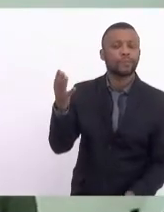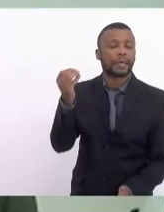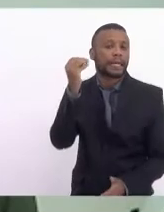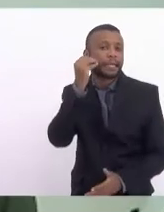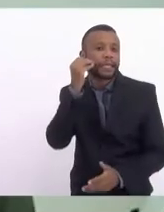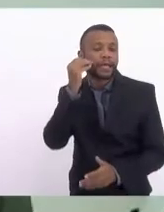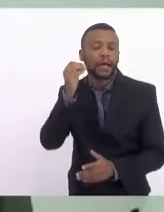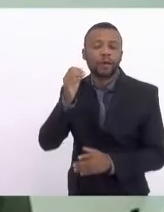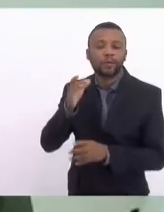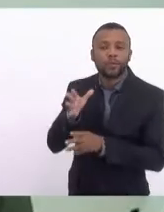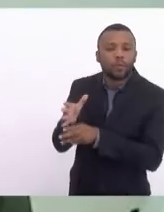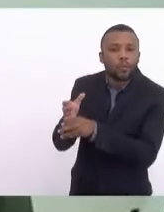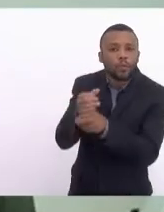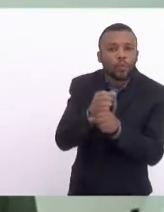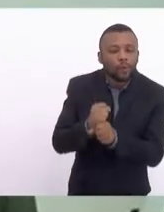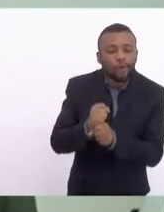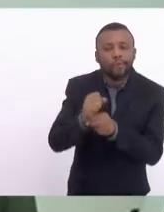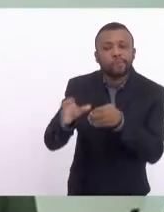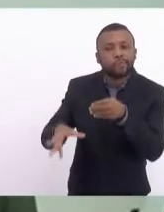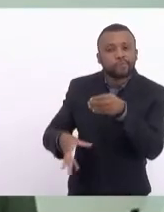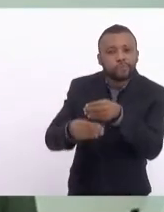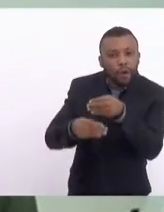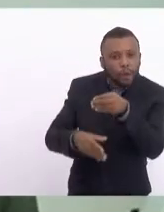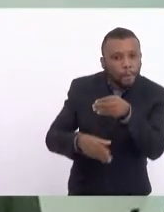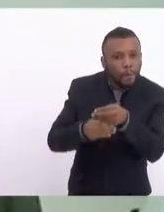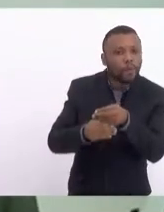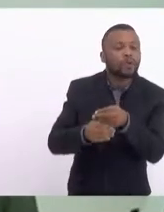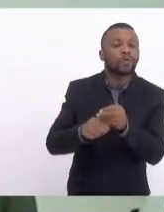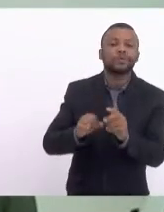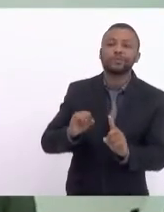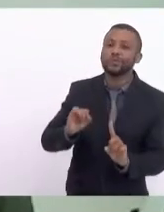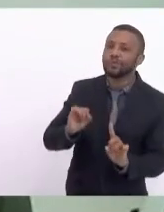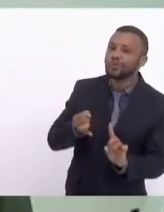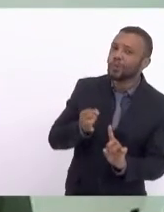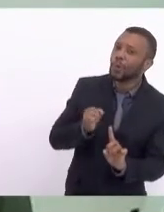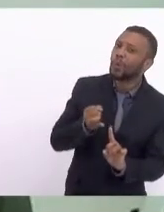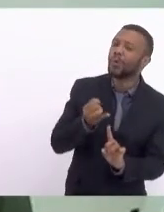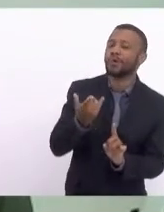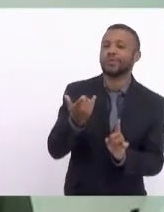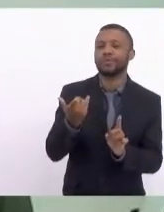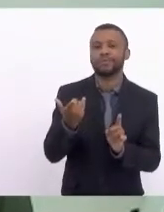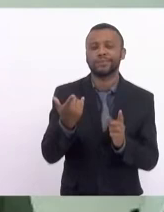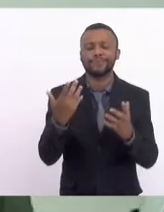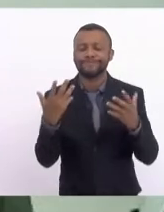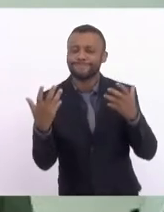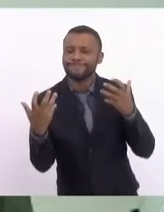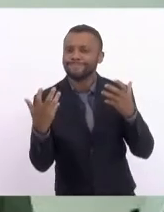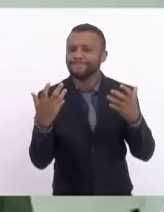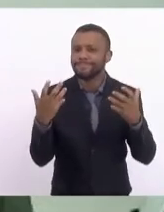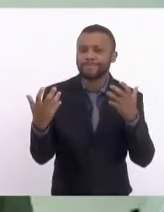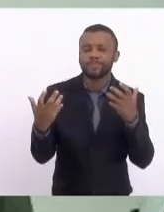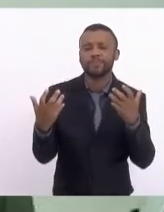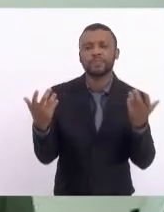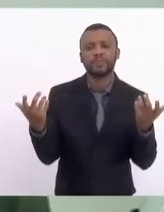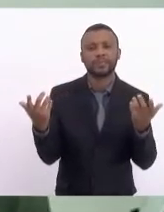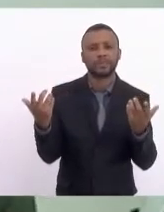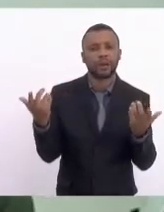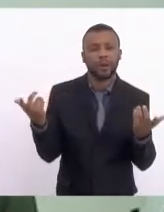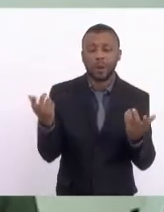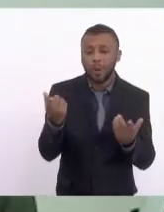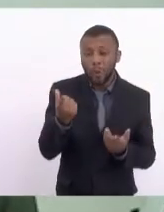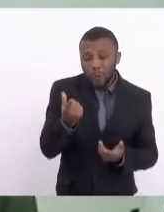recomposições de perdas e inflação muito aquém de 2 dígitos, tudo na